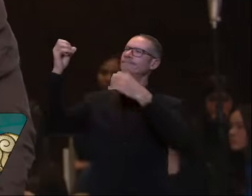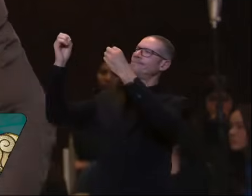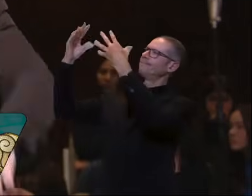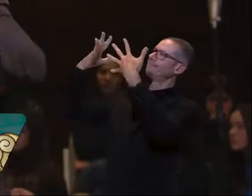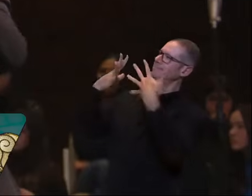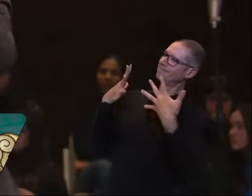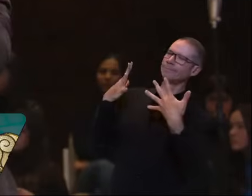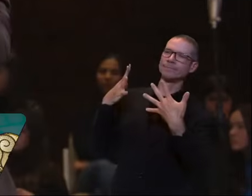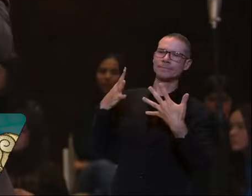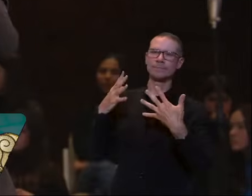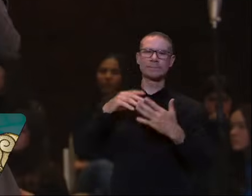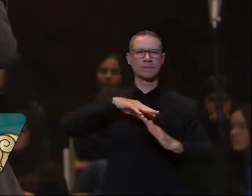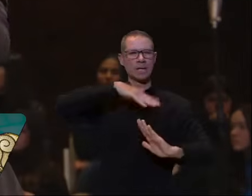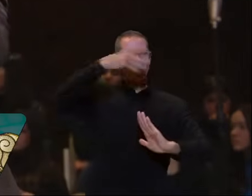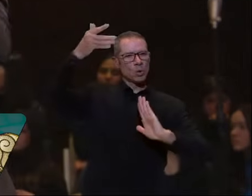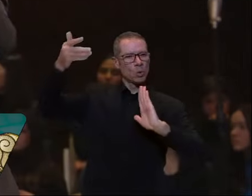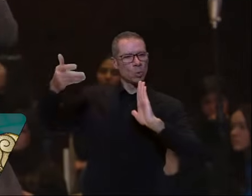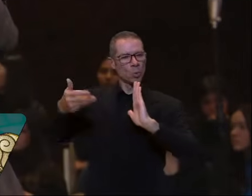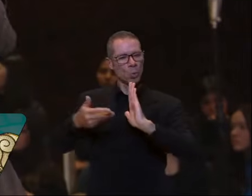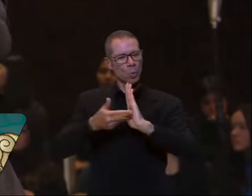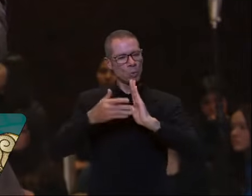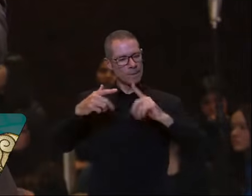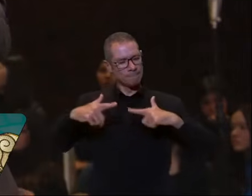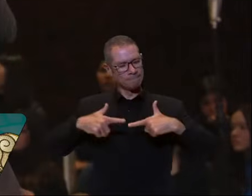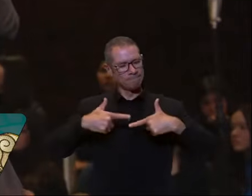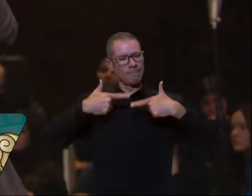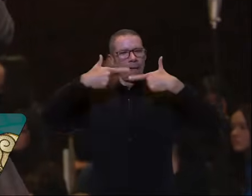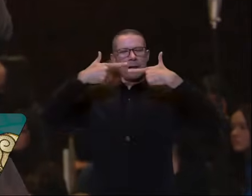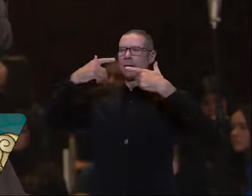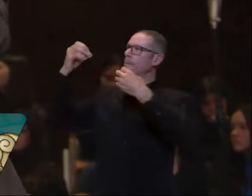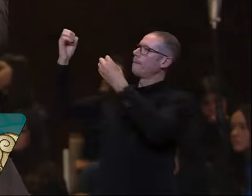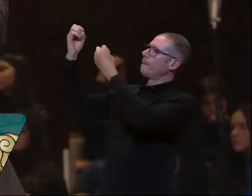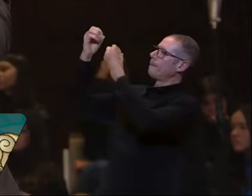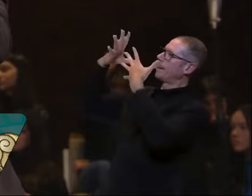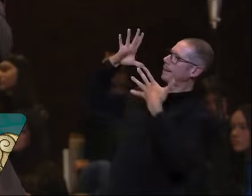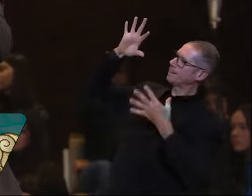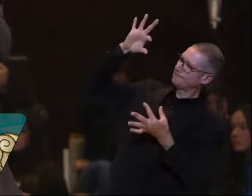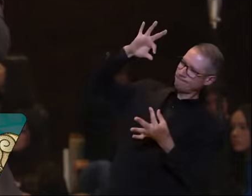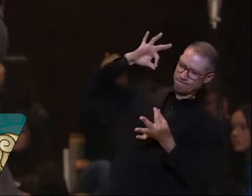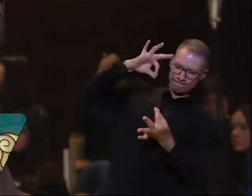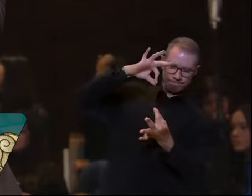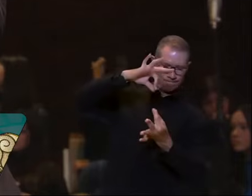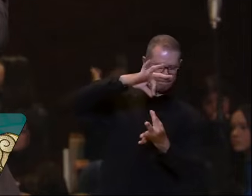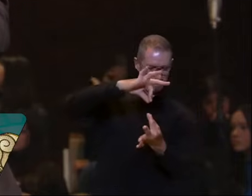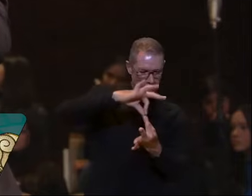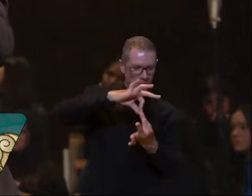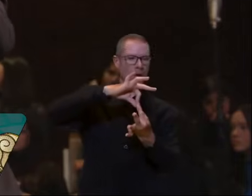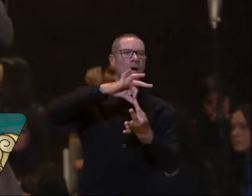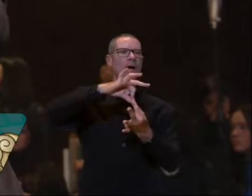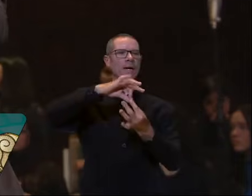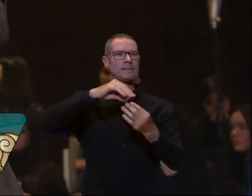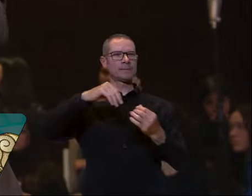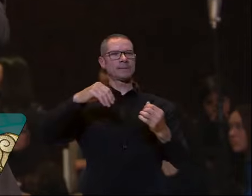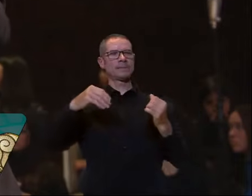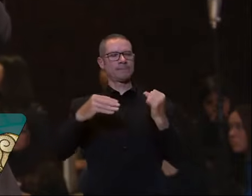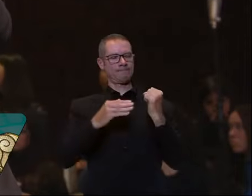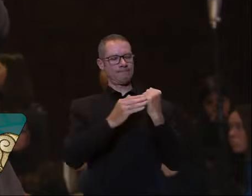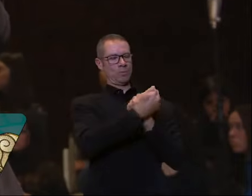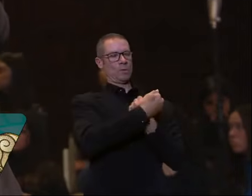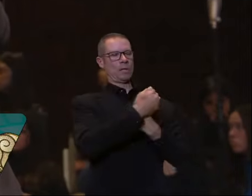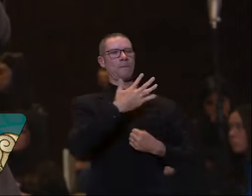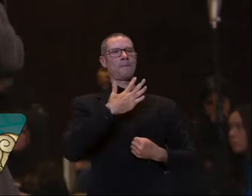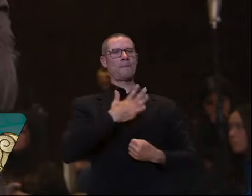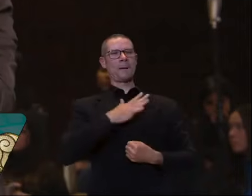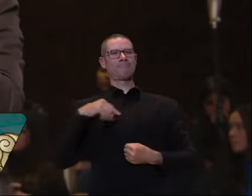bênçãos. Toda sorte de bênçãos espirituais estão reservadas para mim